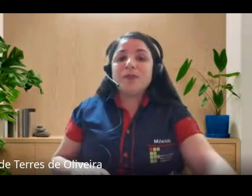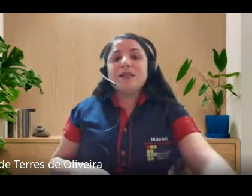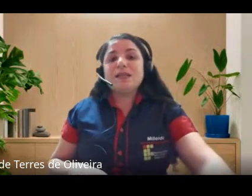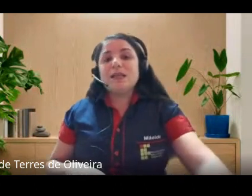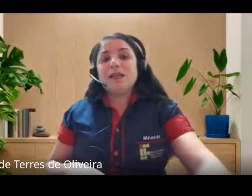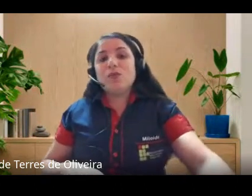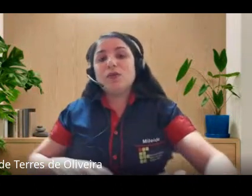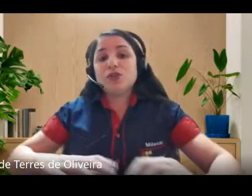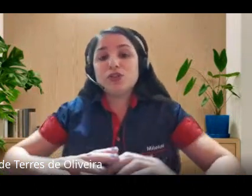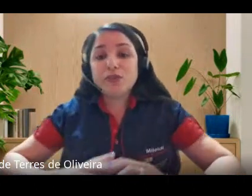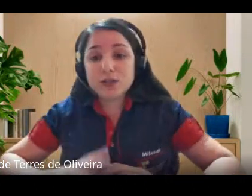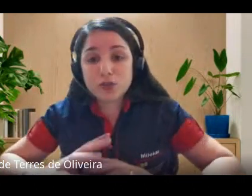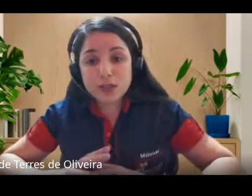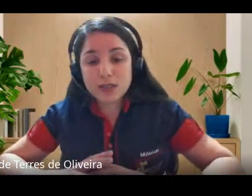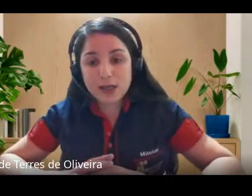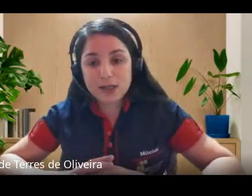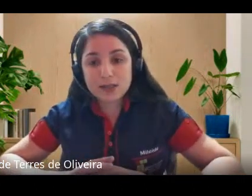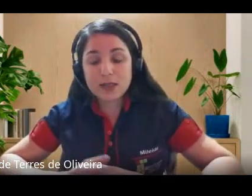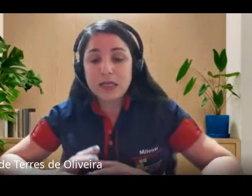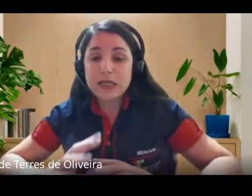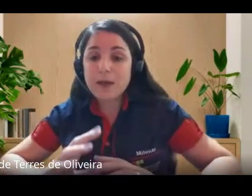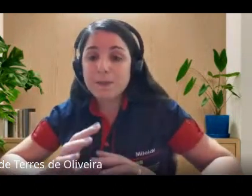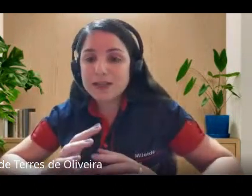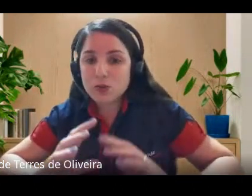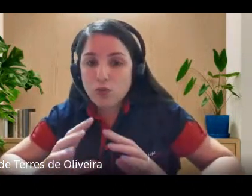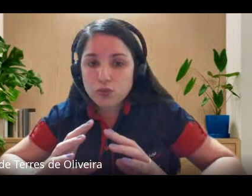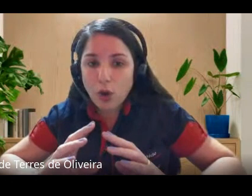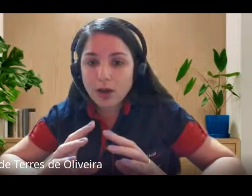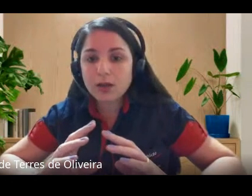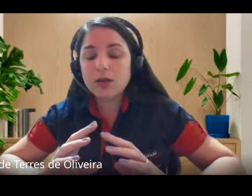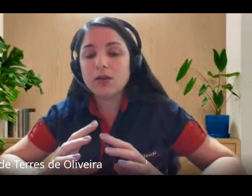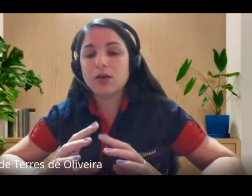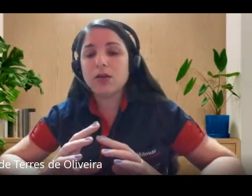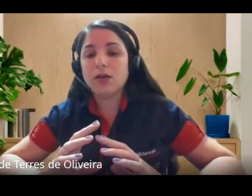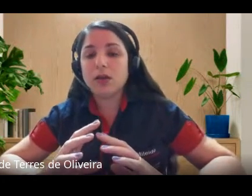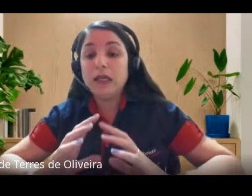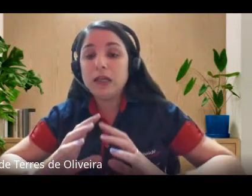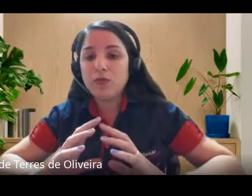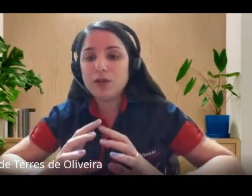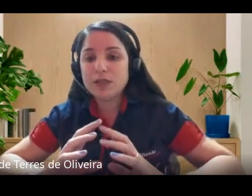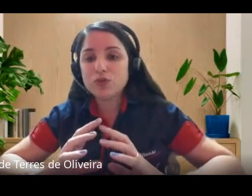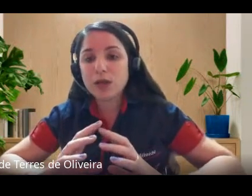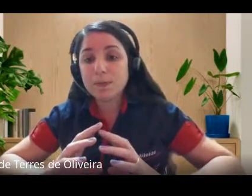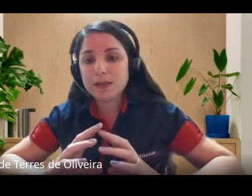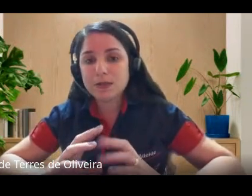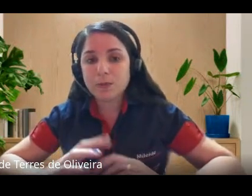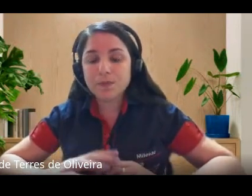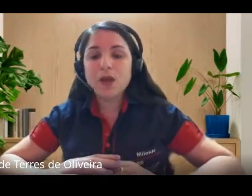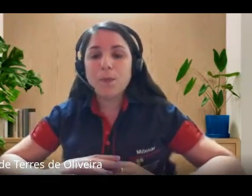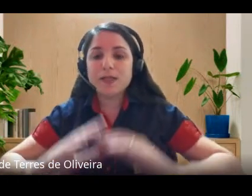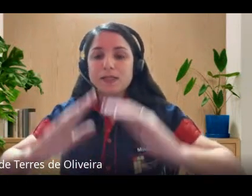contato seria quando a gente faz dois sinais e apenas um toca e não fazemos uma